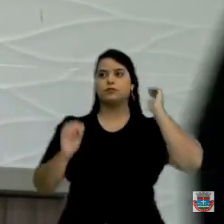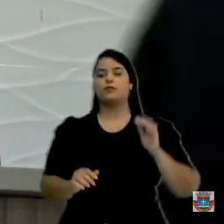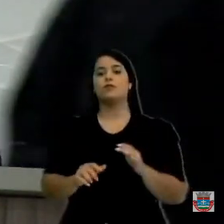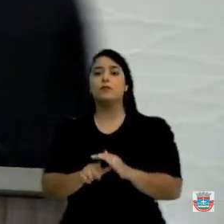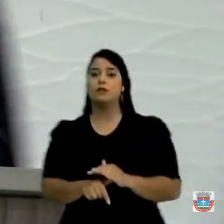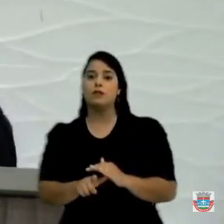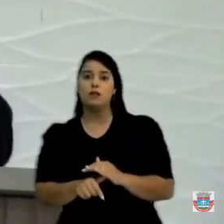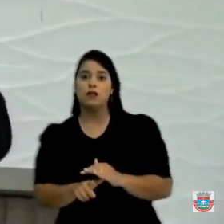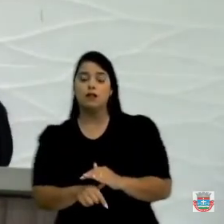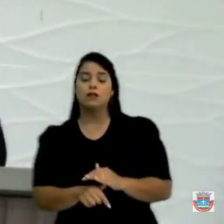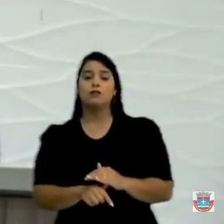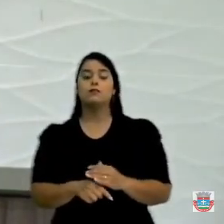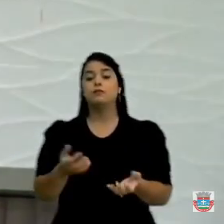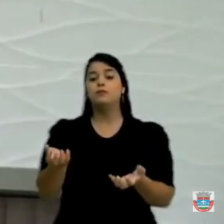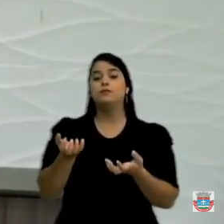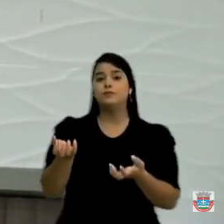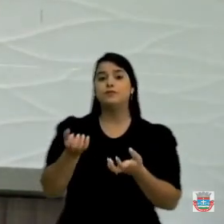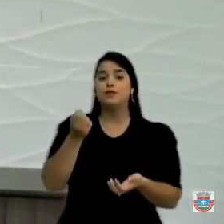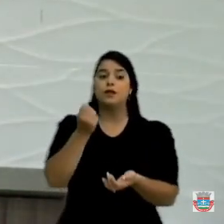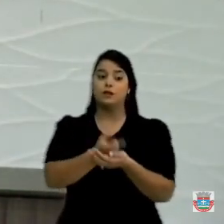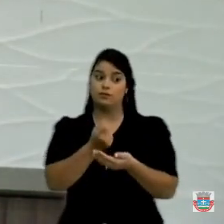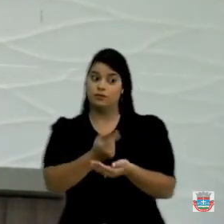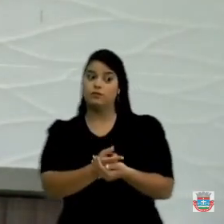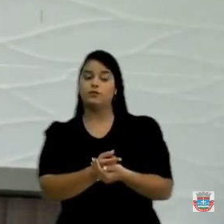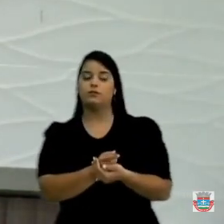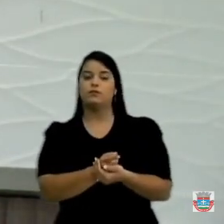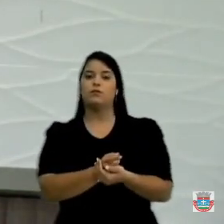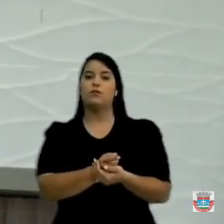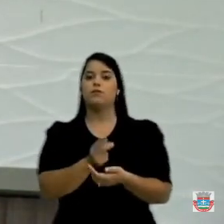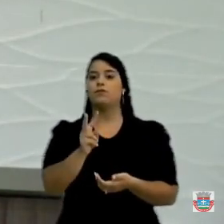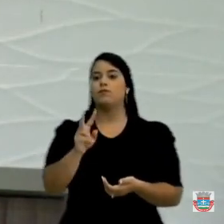o problema, vá lá que